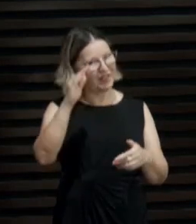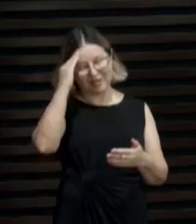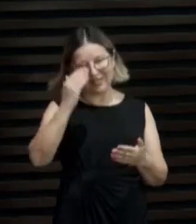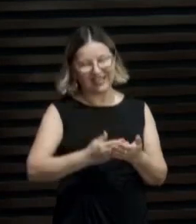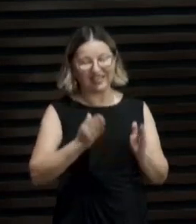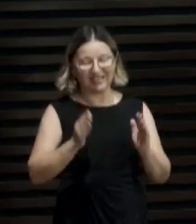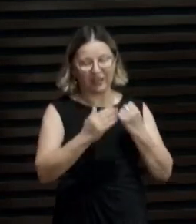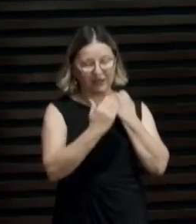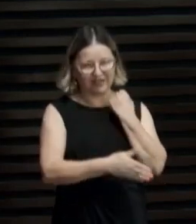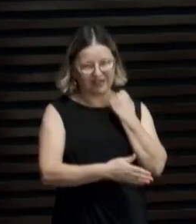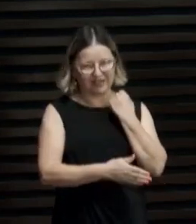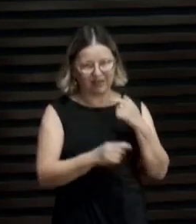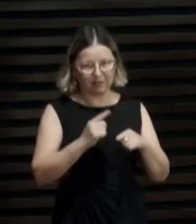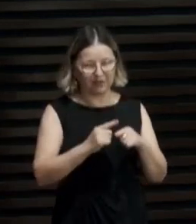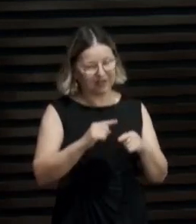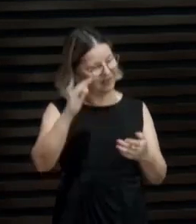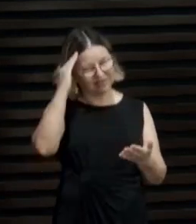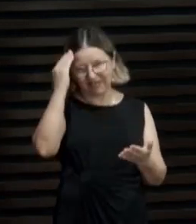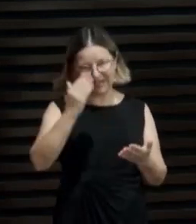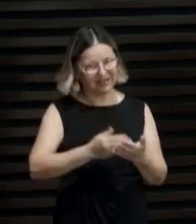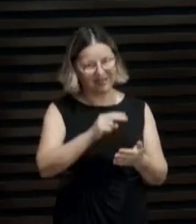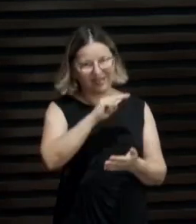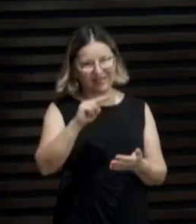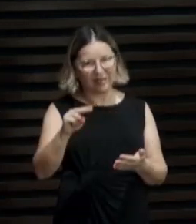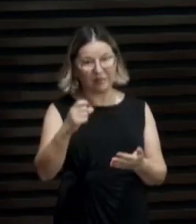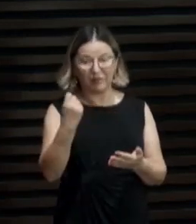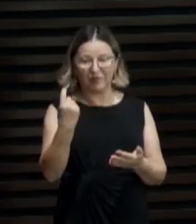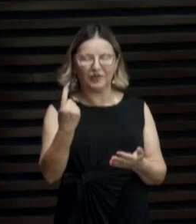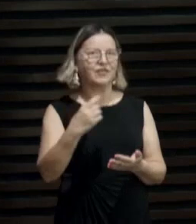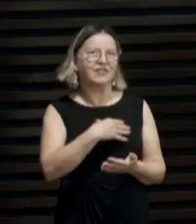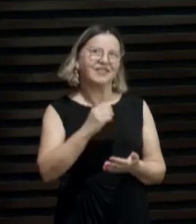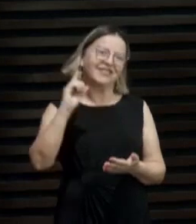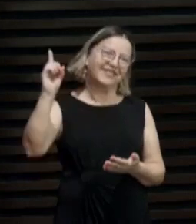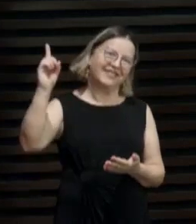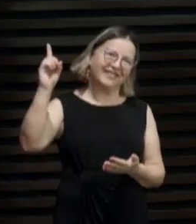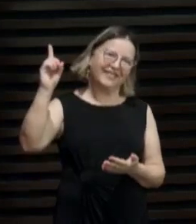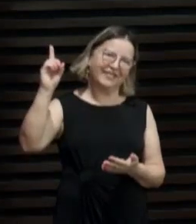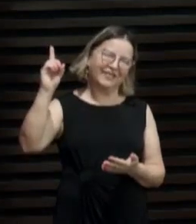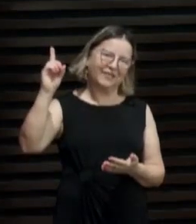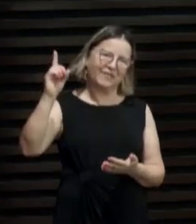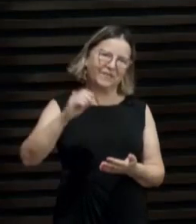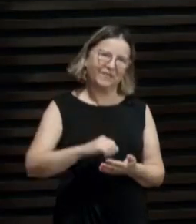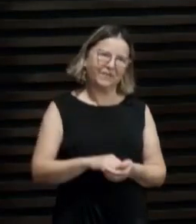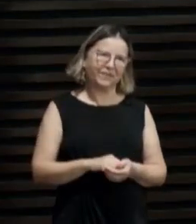condenado, porquanto não crê no nome do unigênito Filho de Deus.